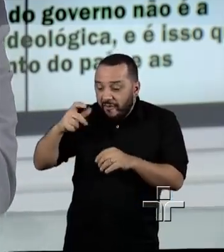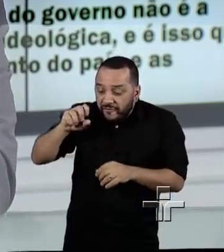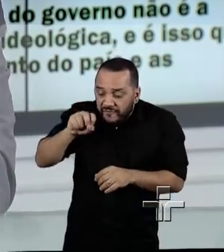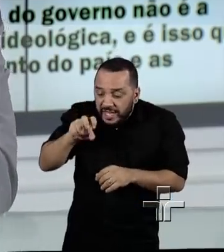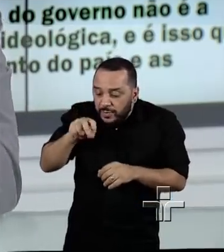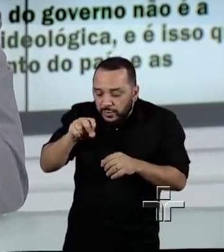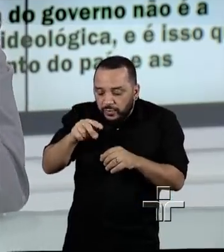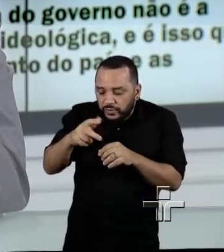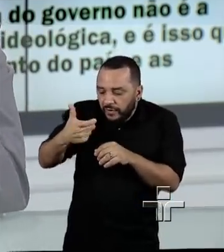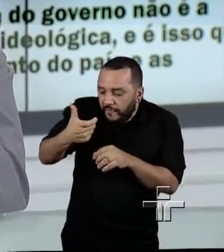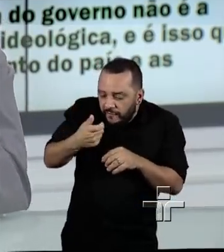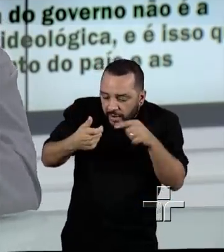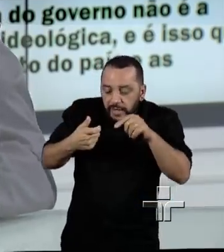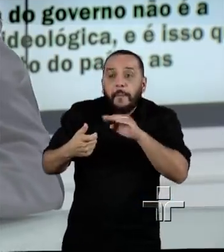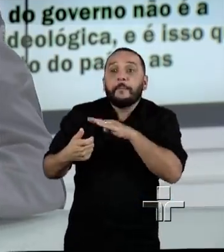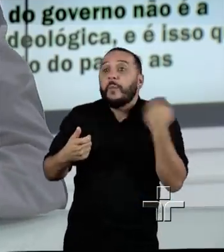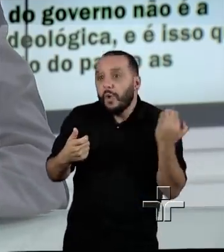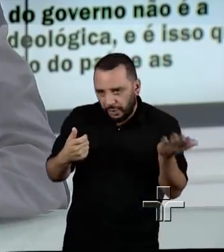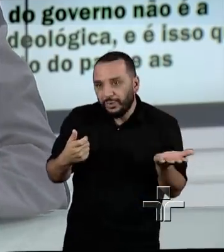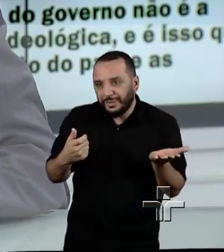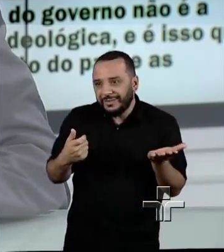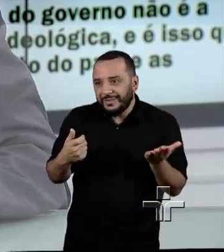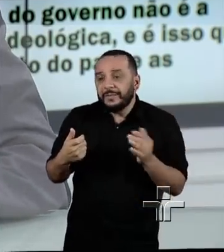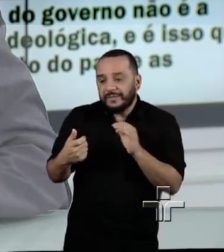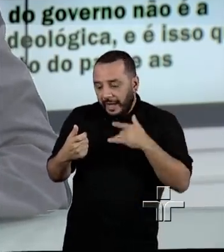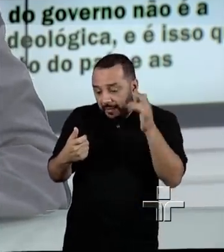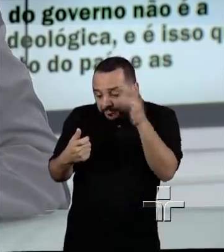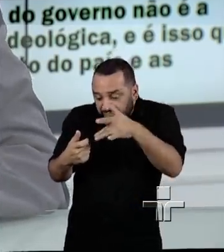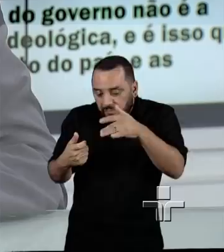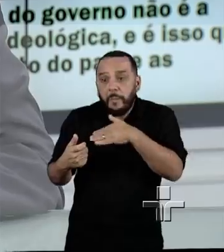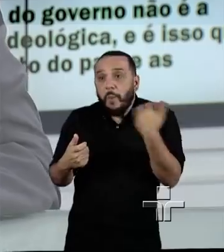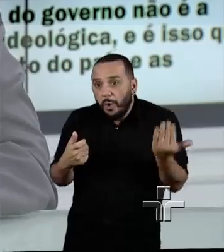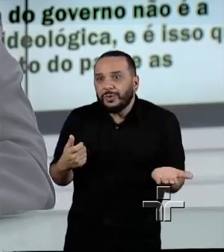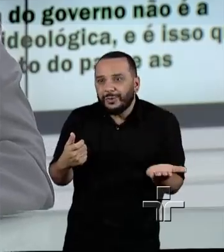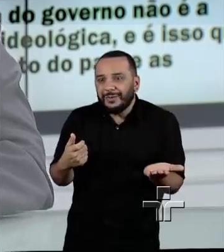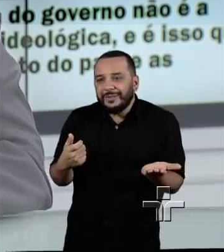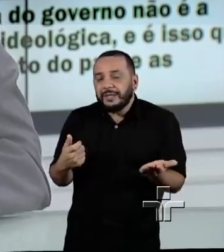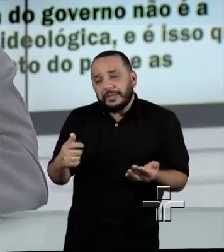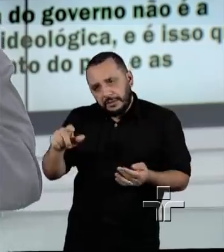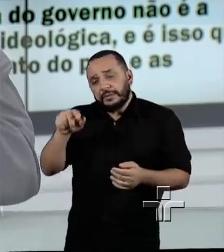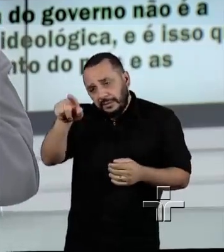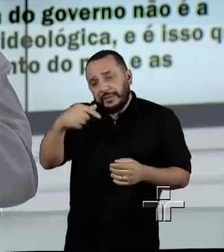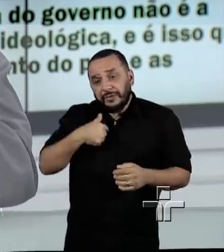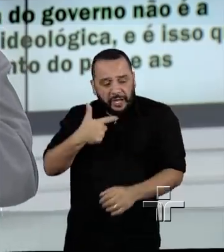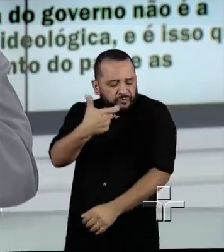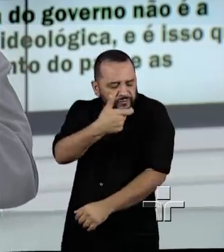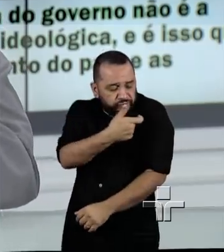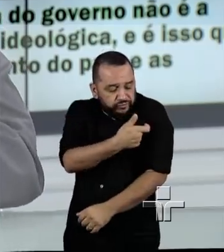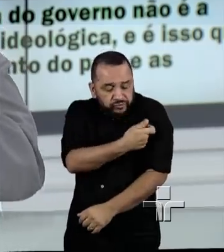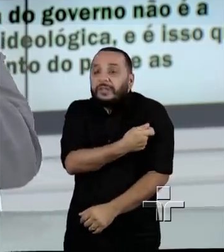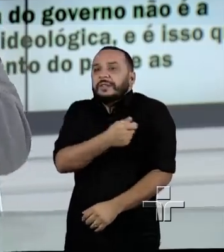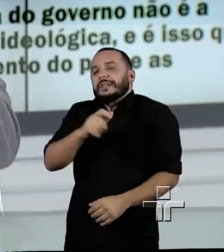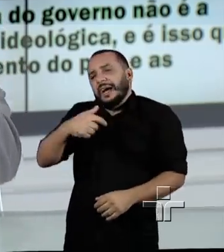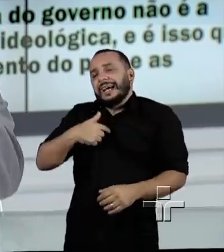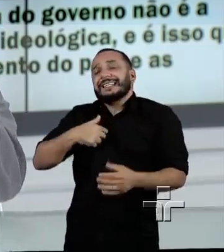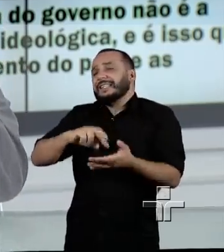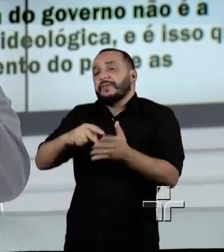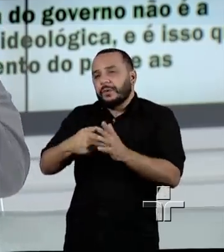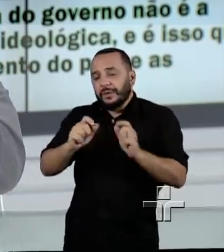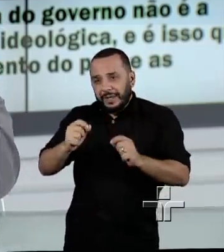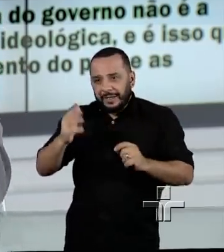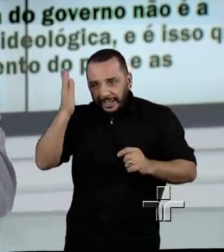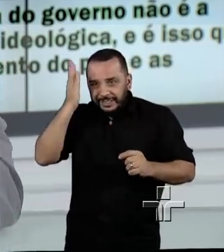uma febre, significa que o teu sistema imune, você devia ficar orgulhoso disso, porque o teu sistema imune, ele